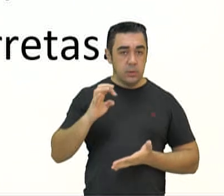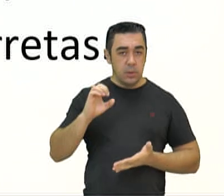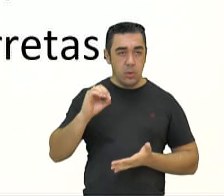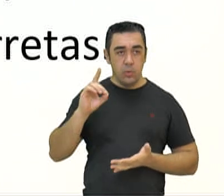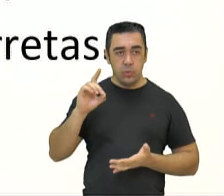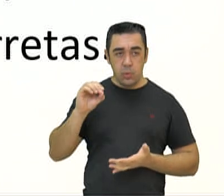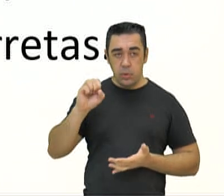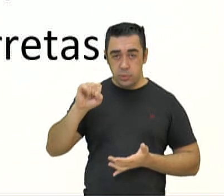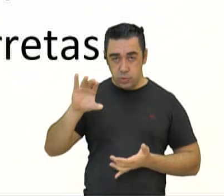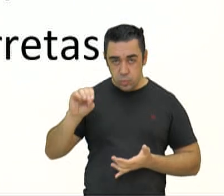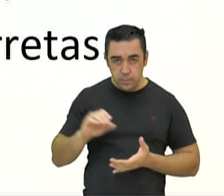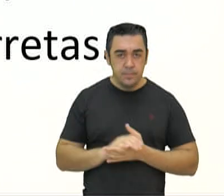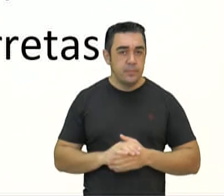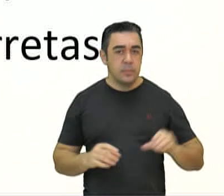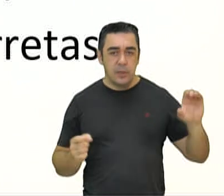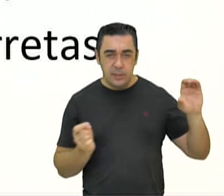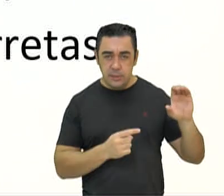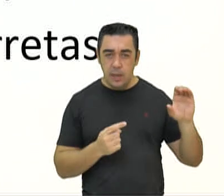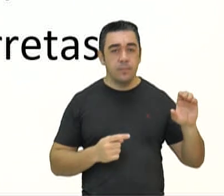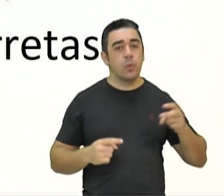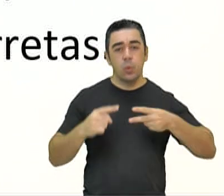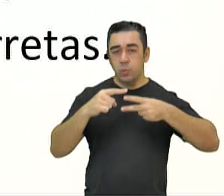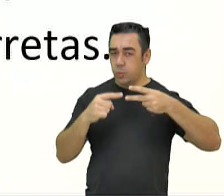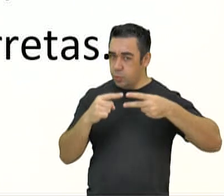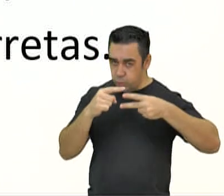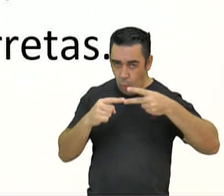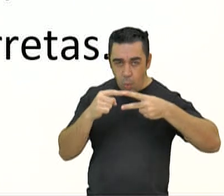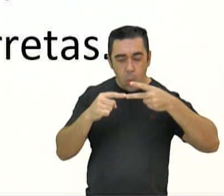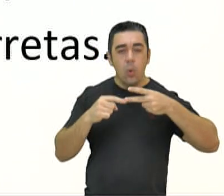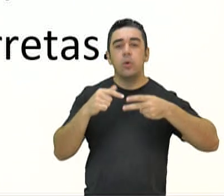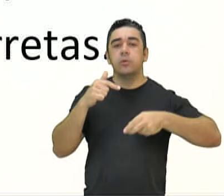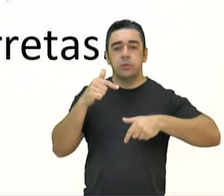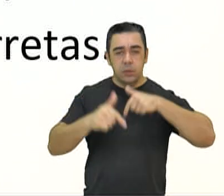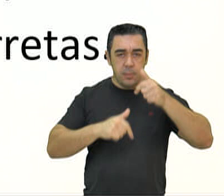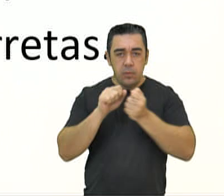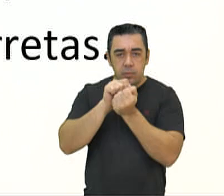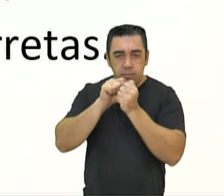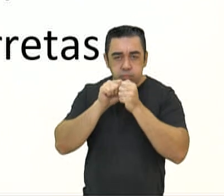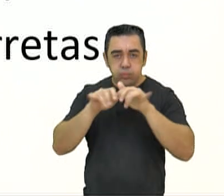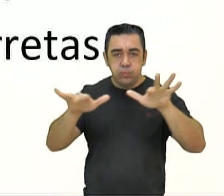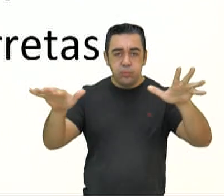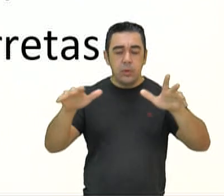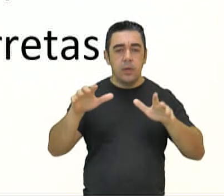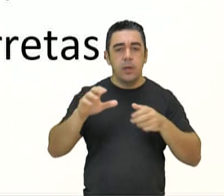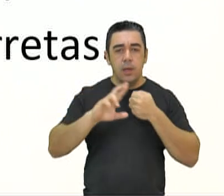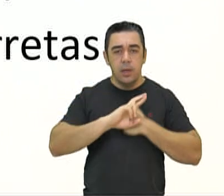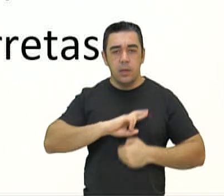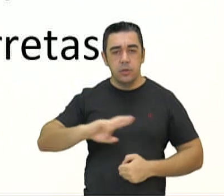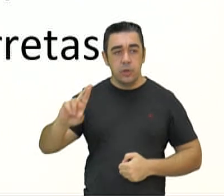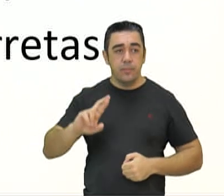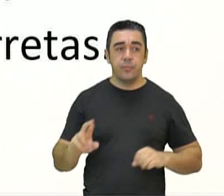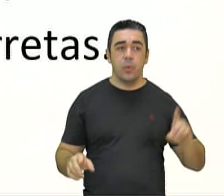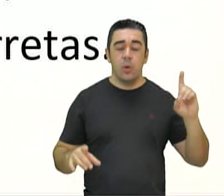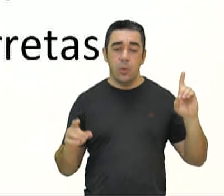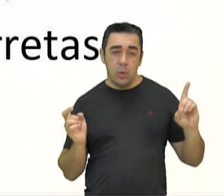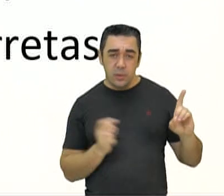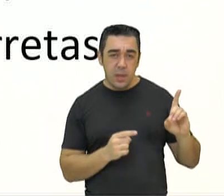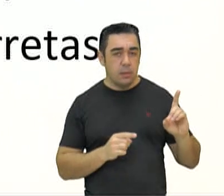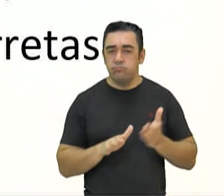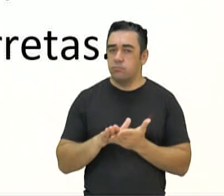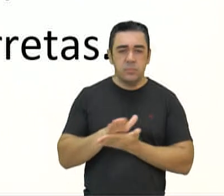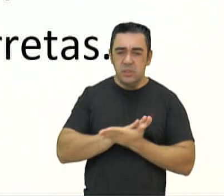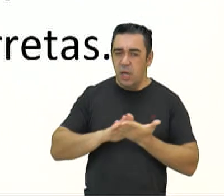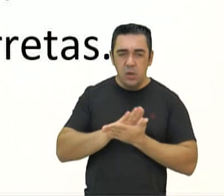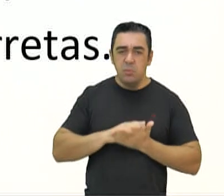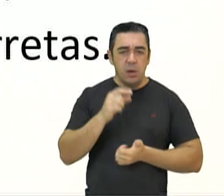Teodósio? C. Ambos oficializaram a religião cristã? Ou letra D. Nenhuma das